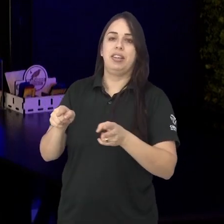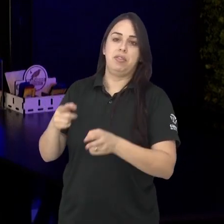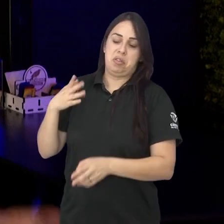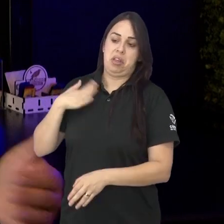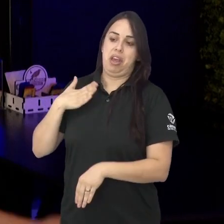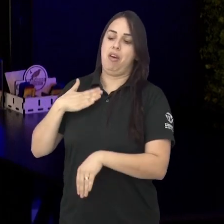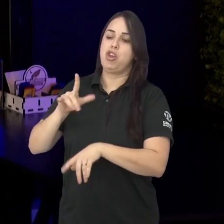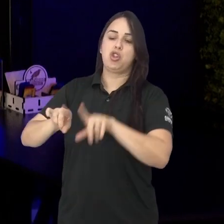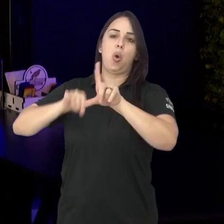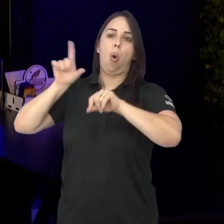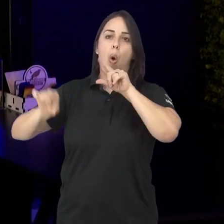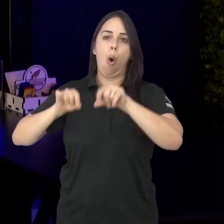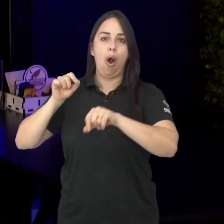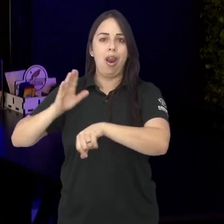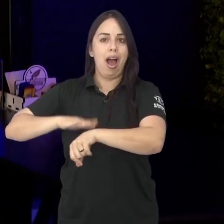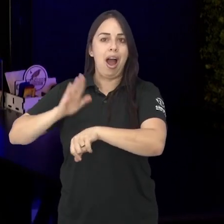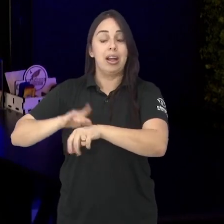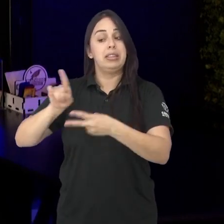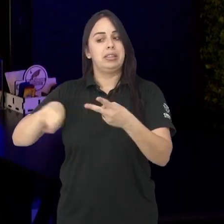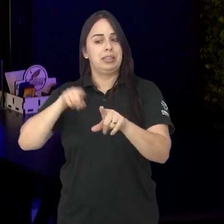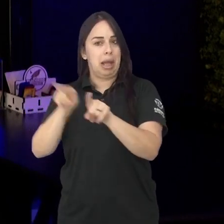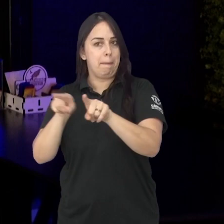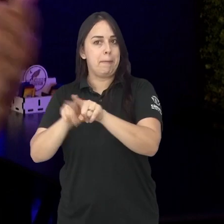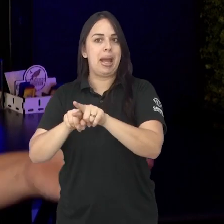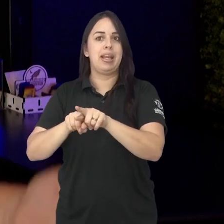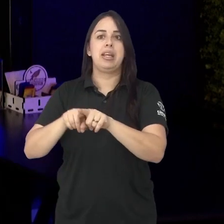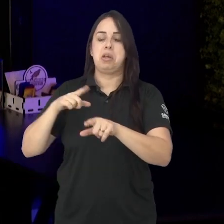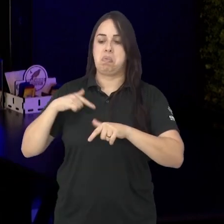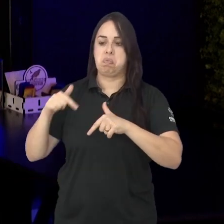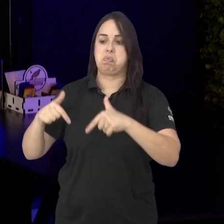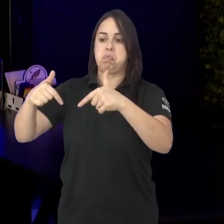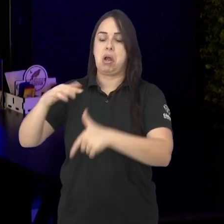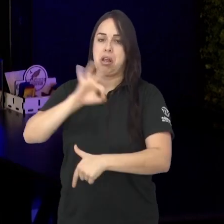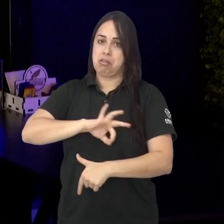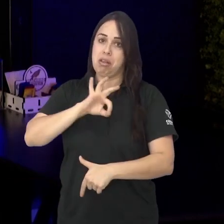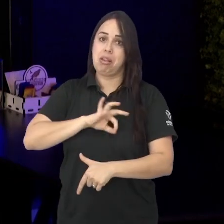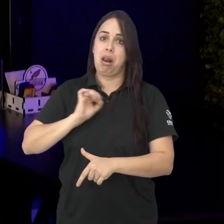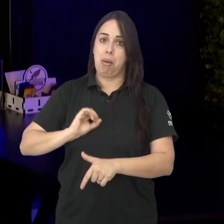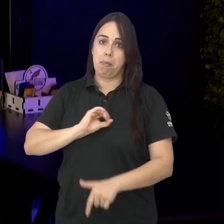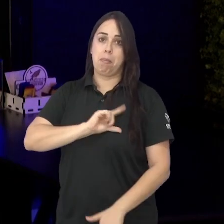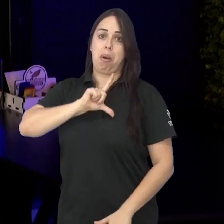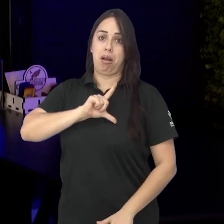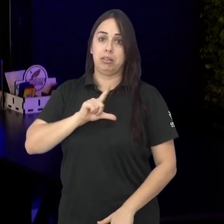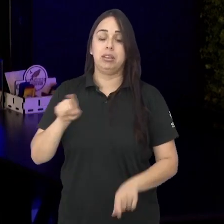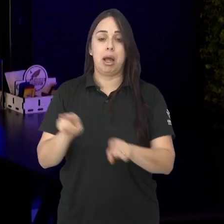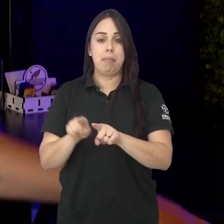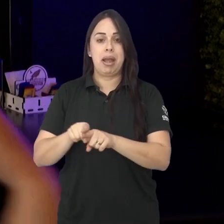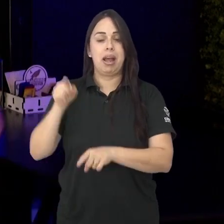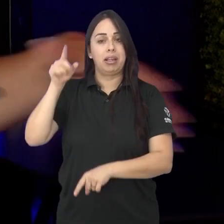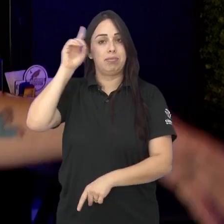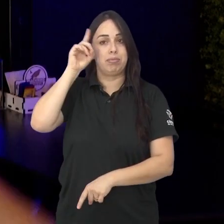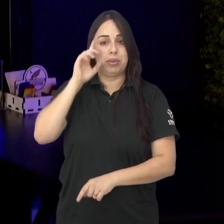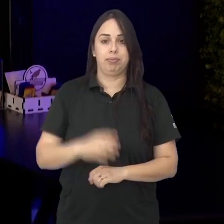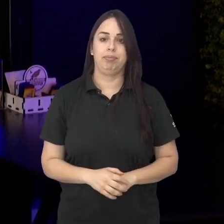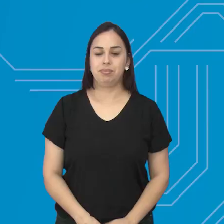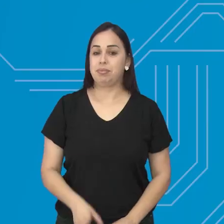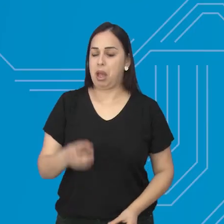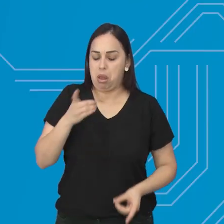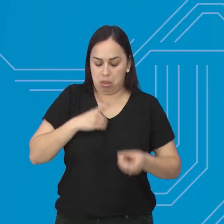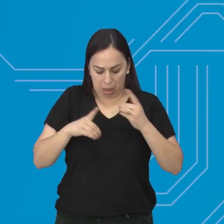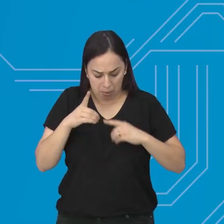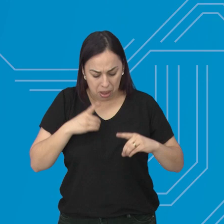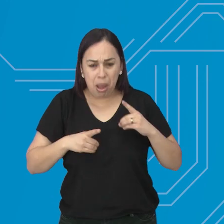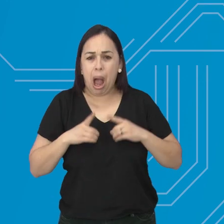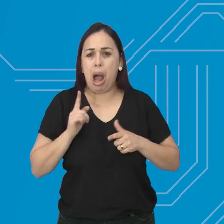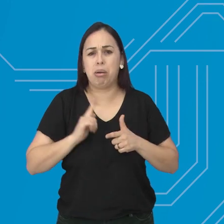é empreendedor, é você que faz o seu horário. É você que faz o seu salário também, mas é você que faz o seu horário e a sua rotina.